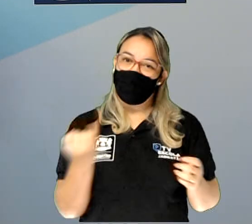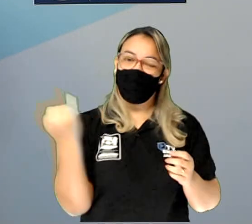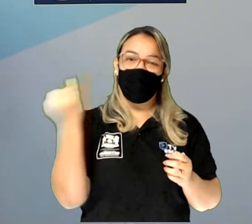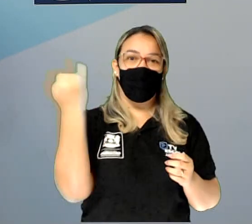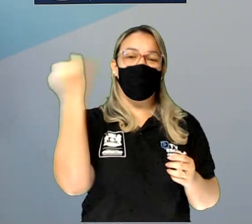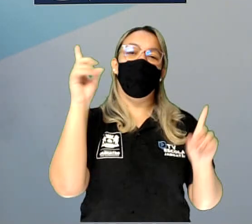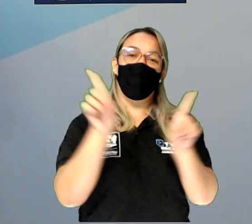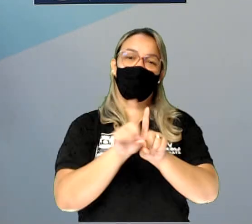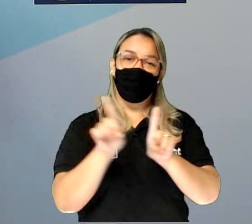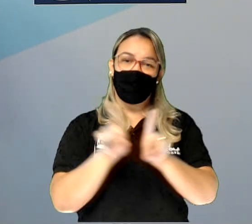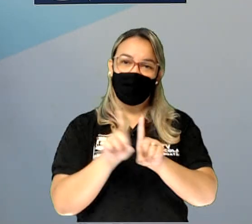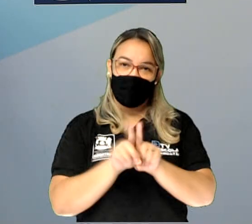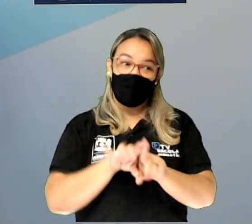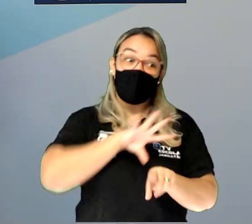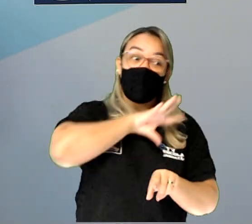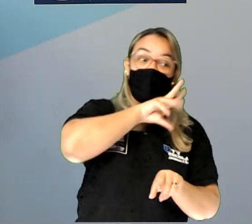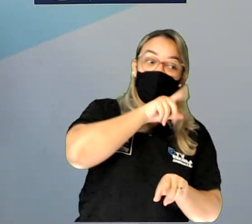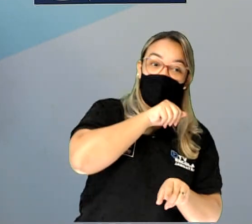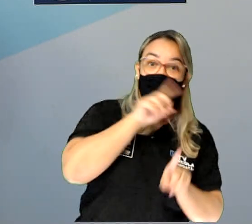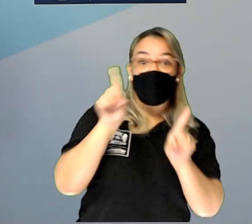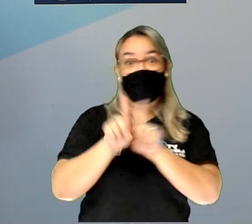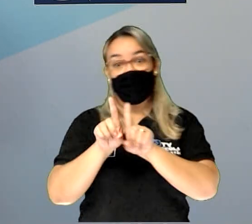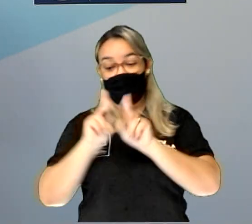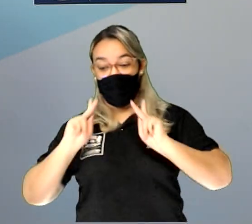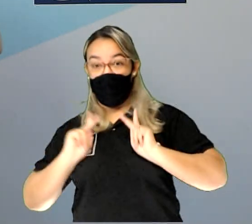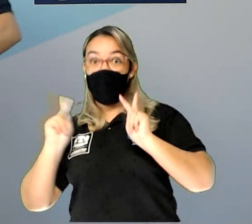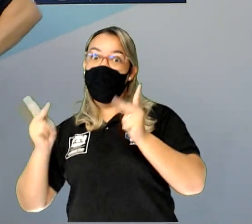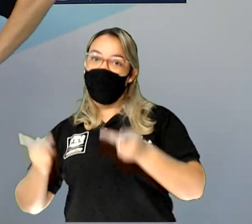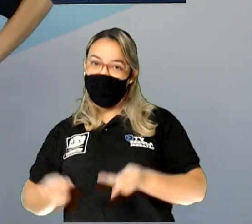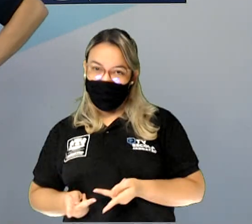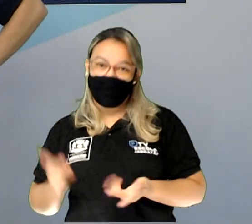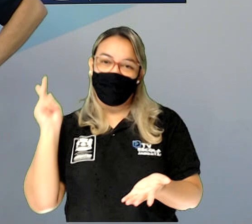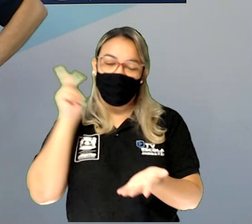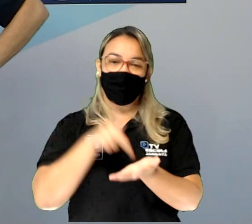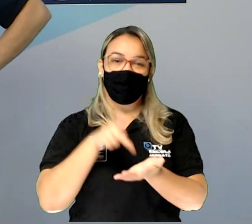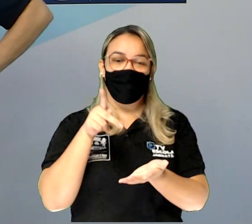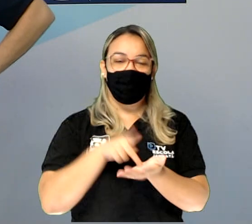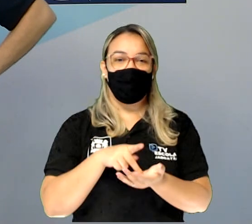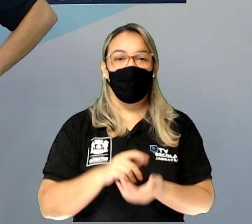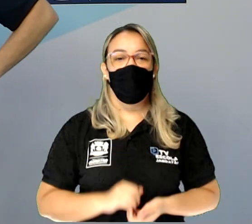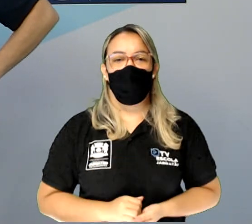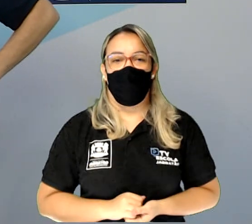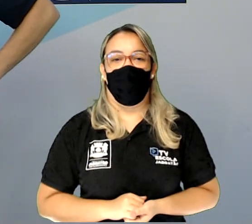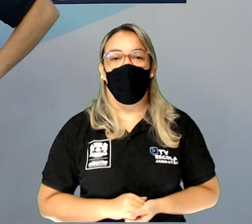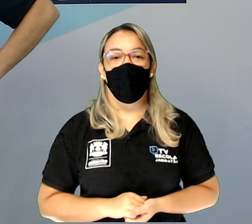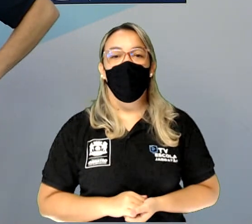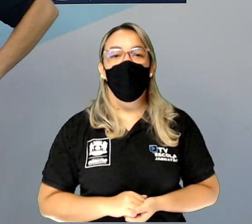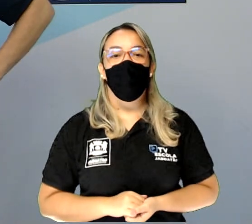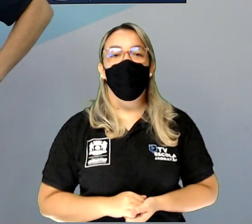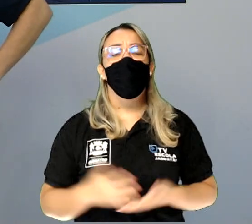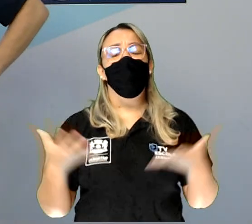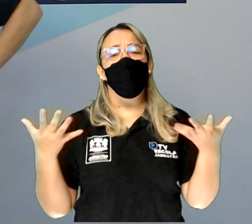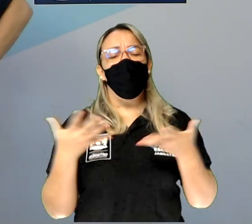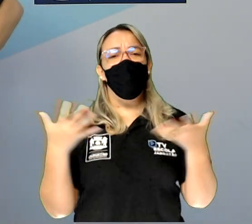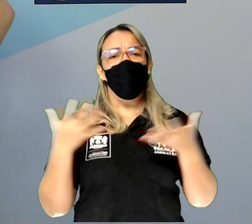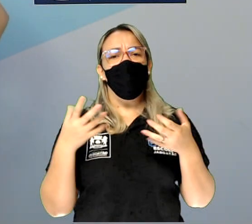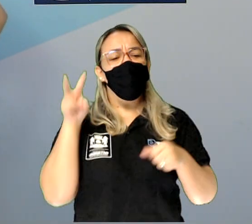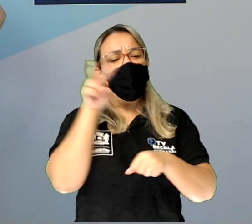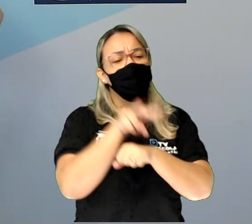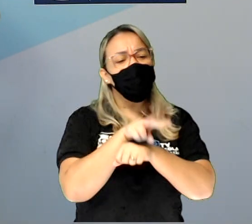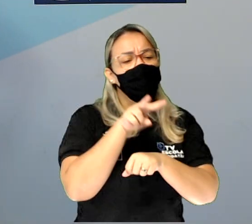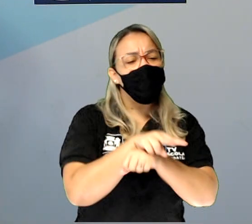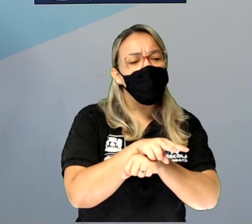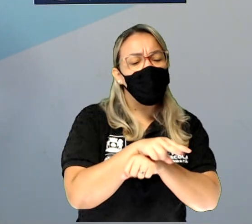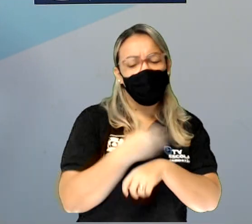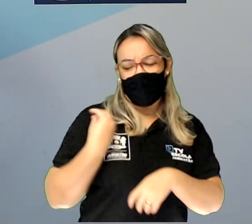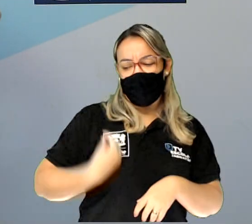não é só para os animais em comum, não é verdade? E aí nós vamos falar um pouquinho sobre a